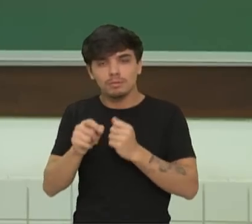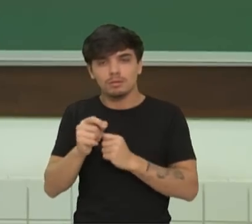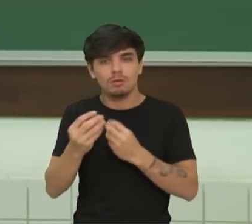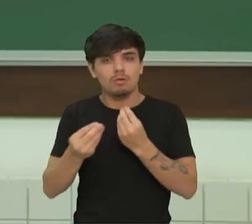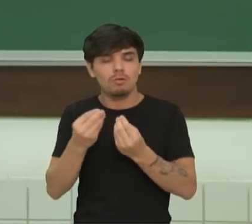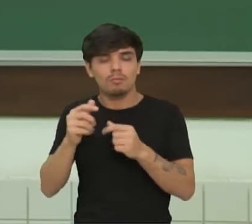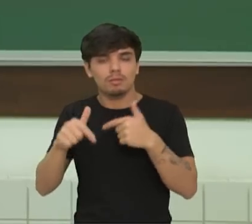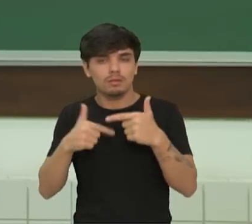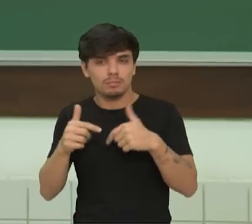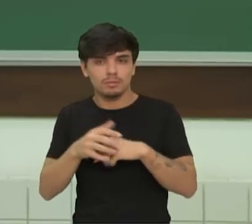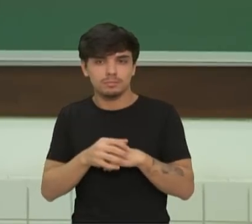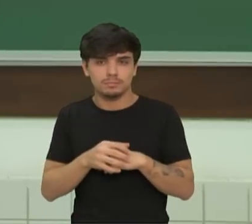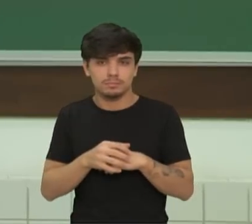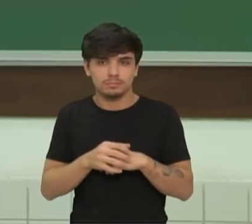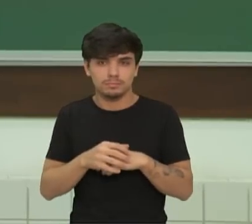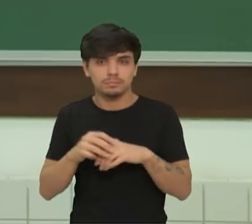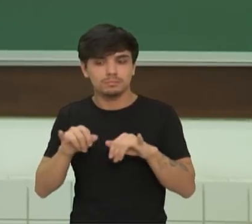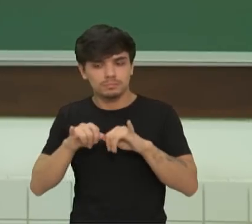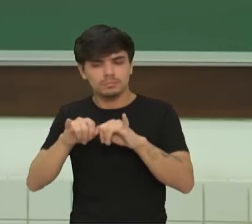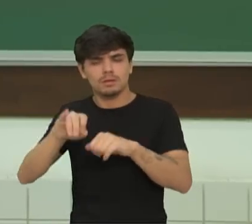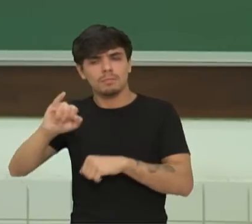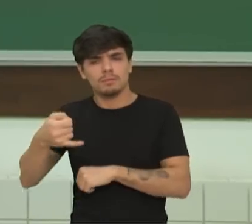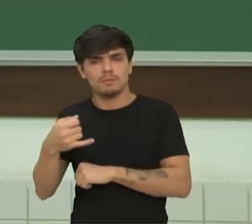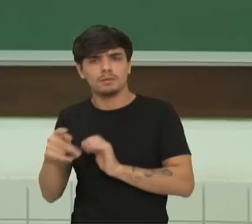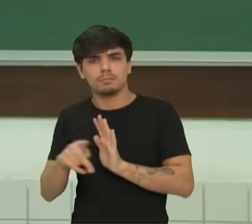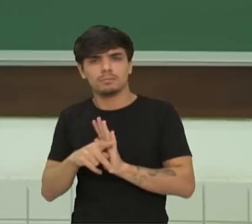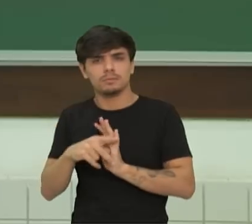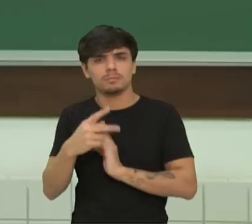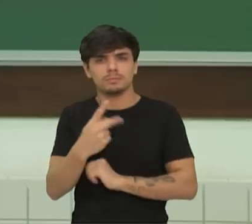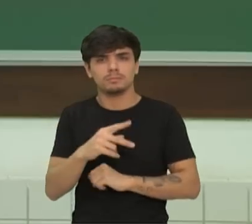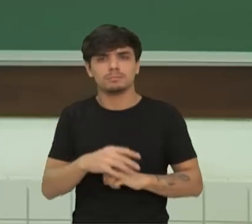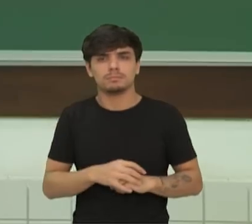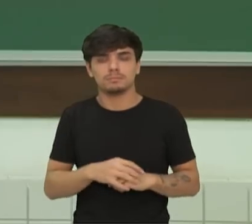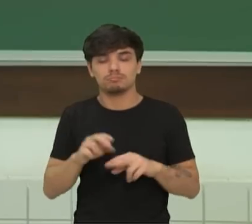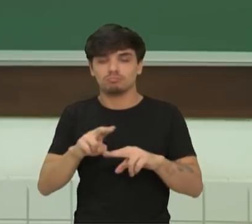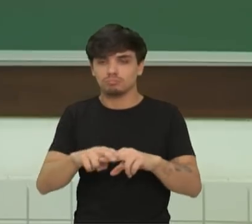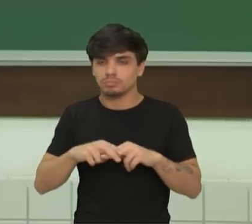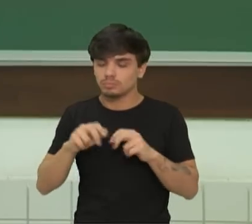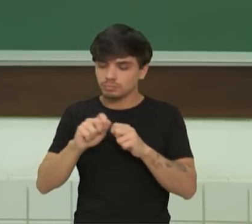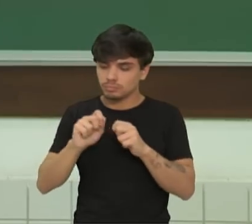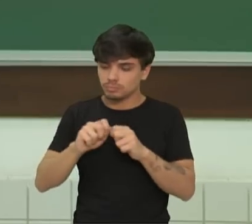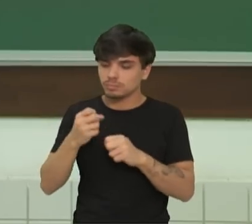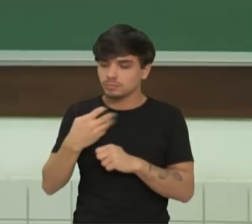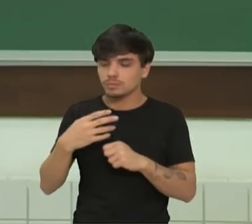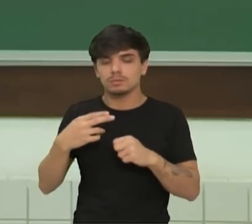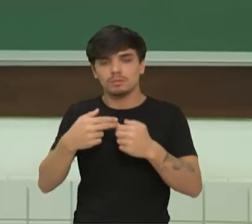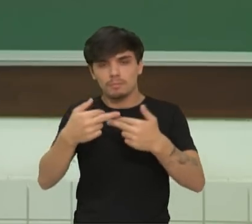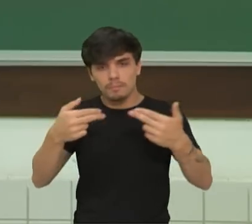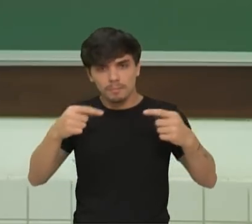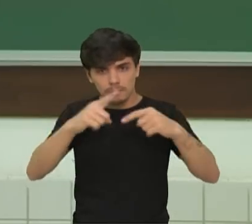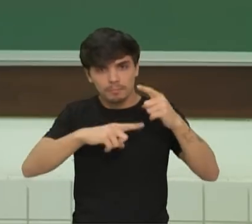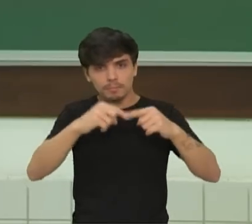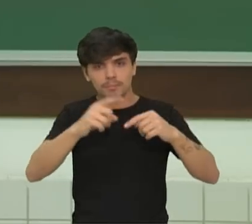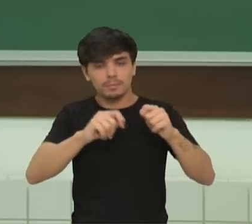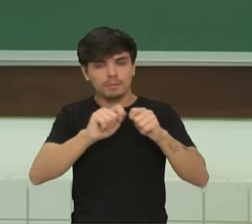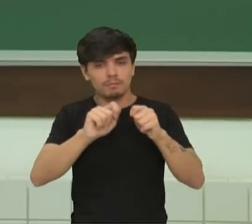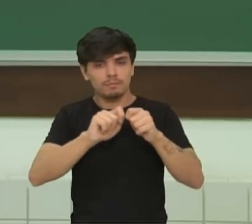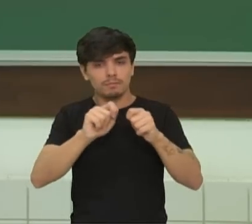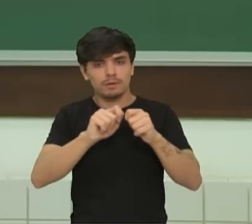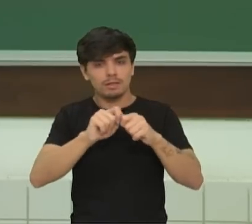com a balança comercial, favorável para ela. Então, ela caprichou no produto que ela fazia, né,